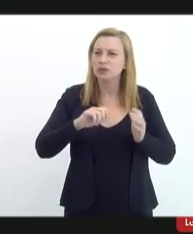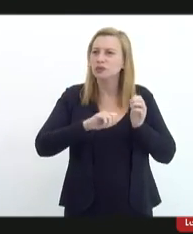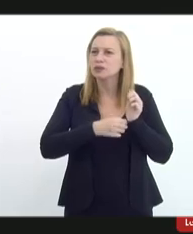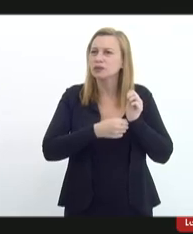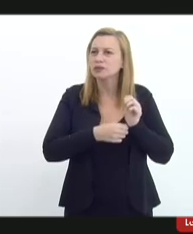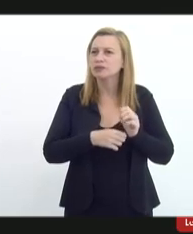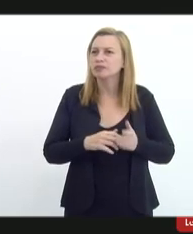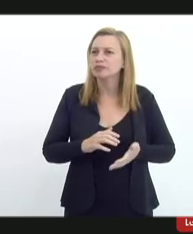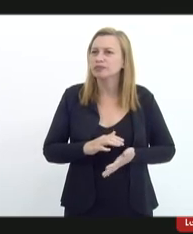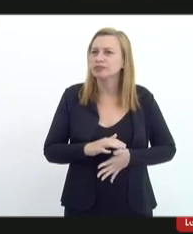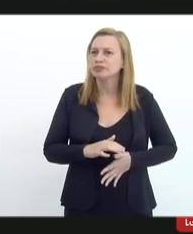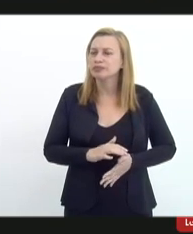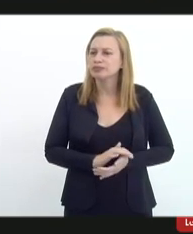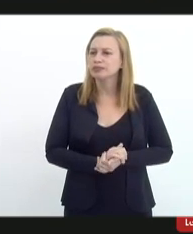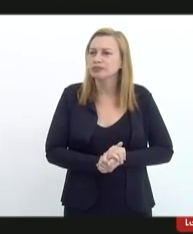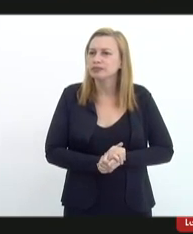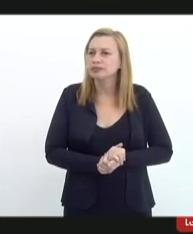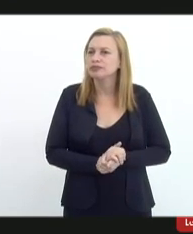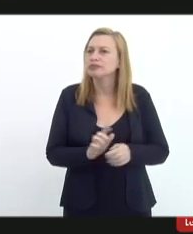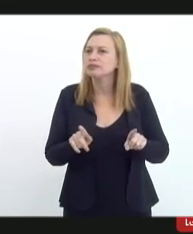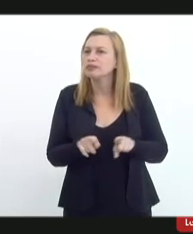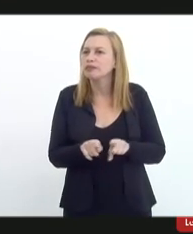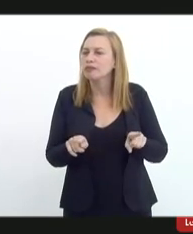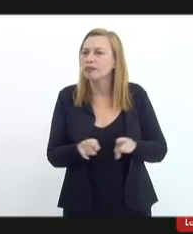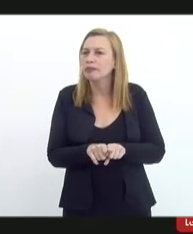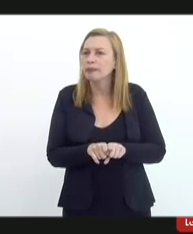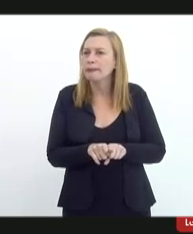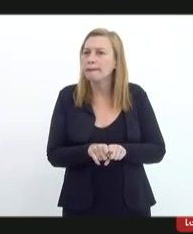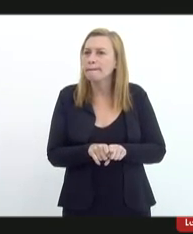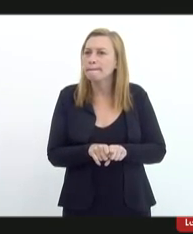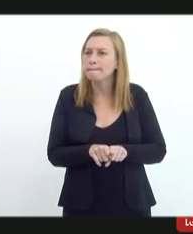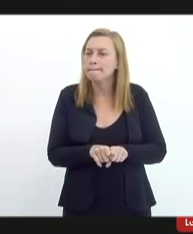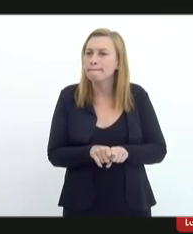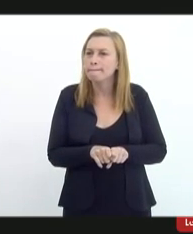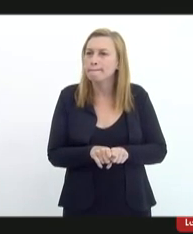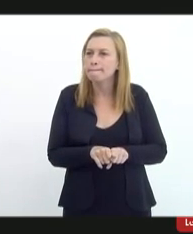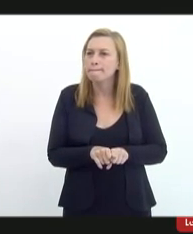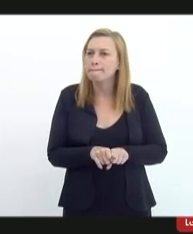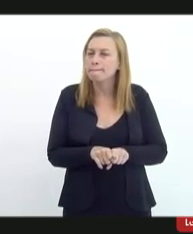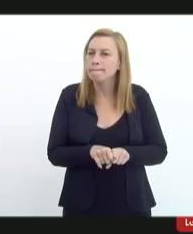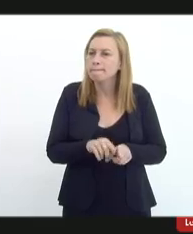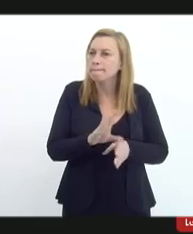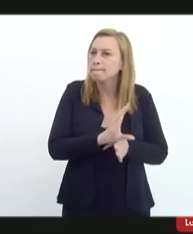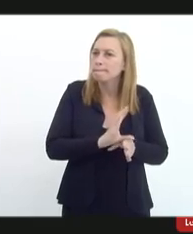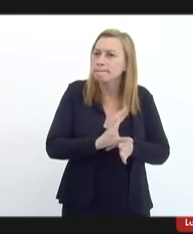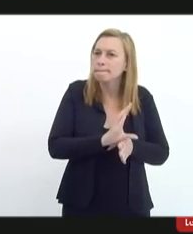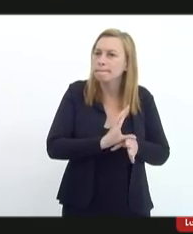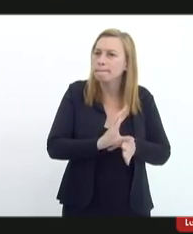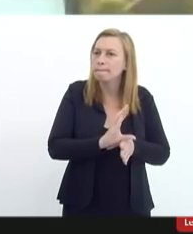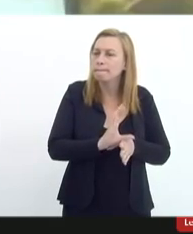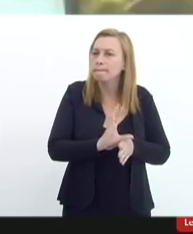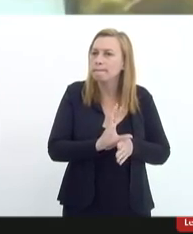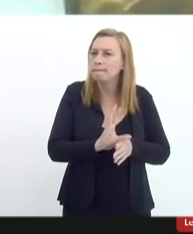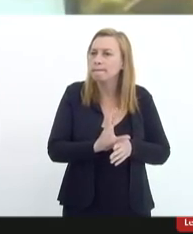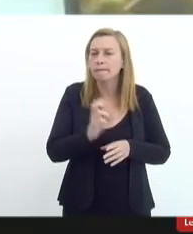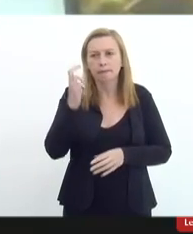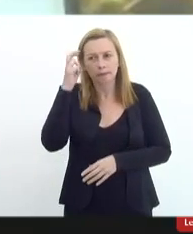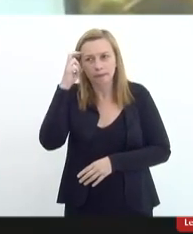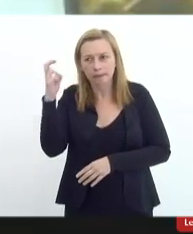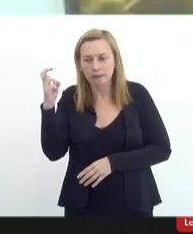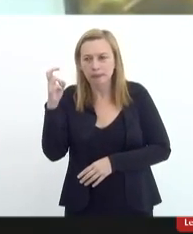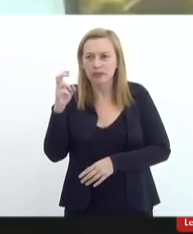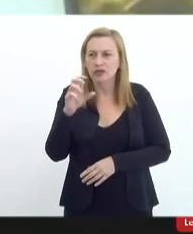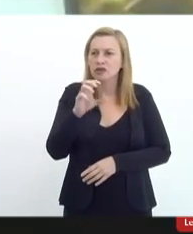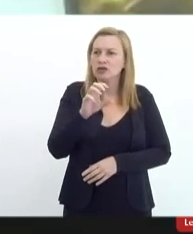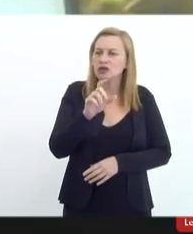da agenda. Mas também lembra disso? Ao Conselho da Ocupação Cultural Gerolu,